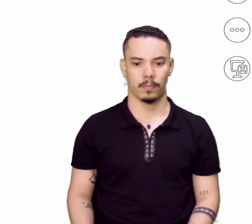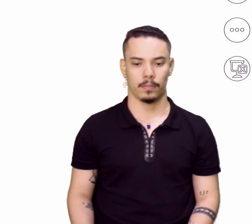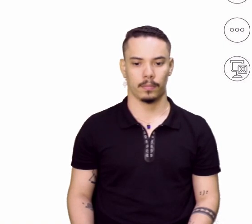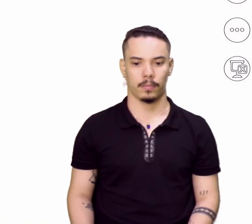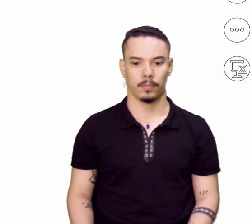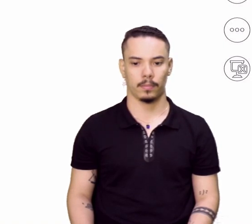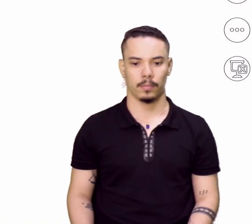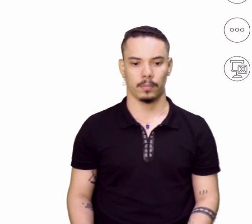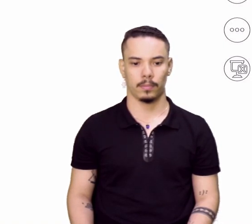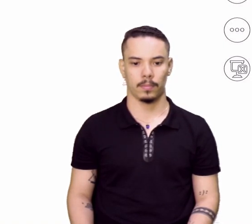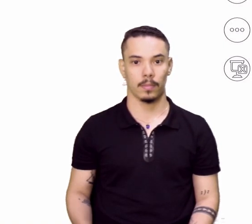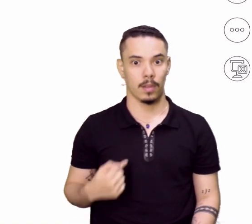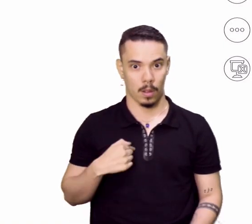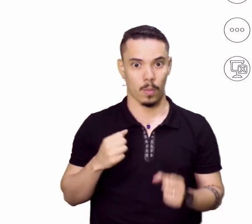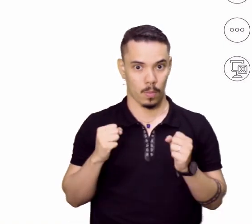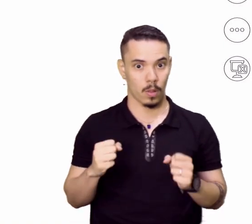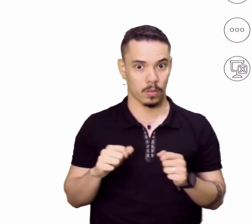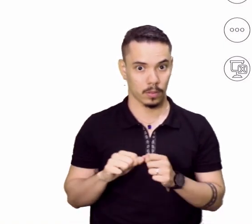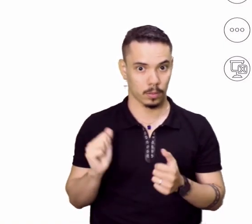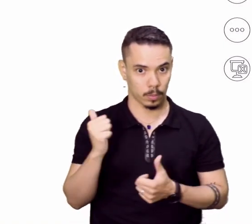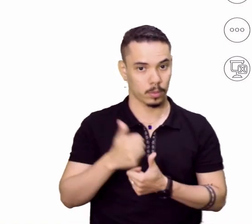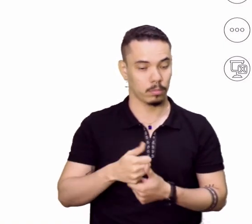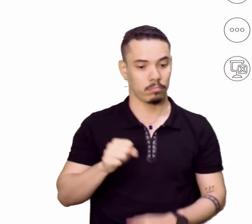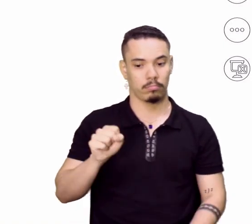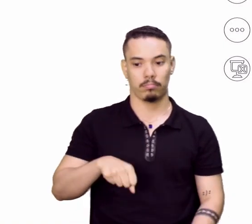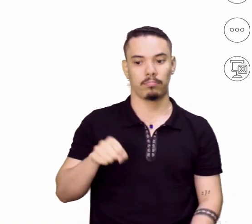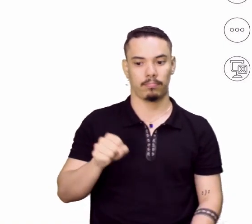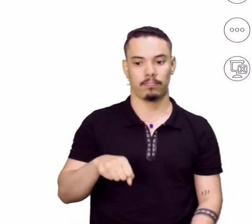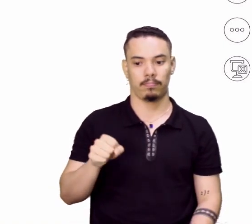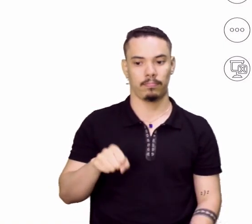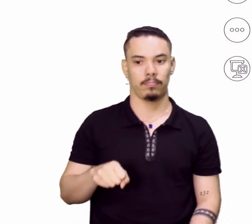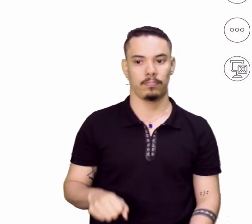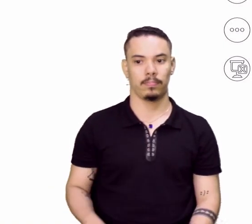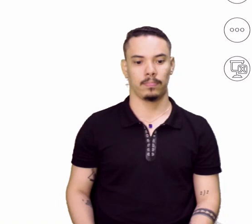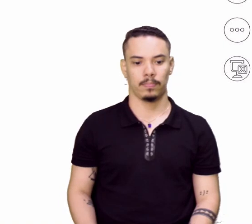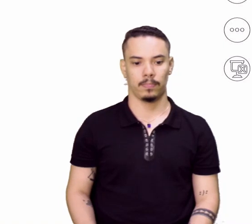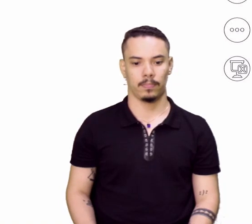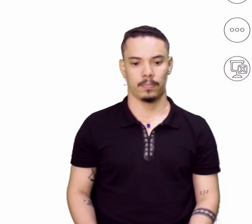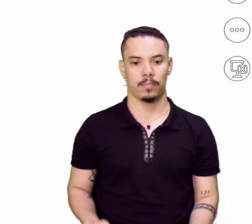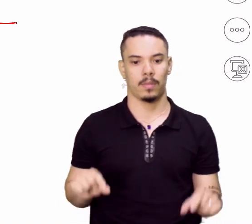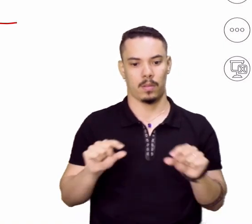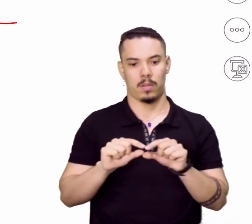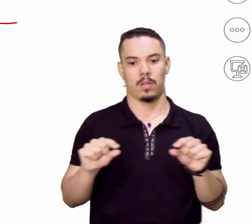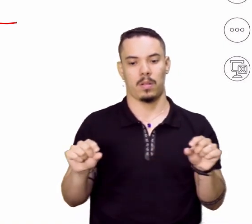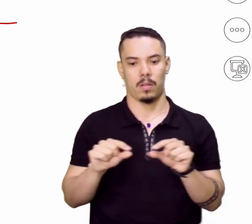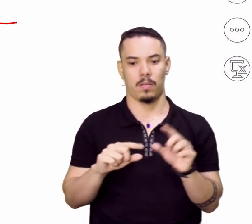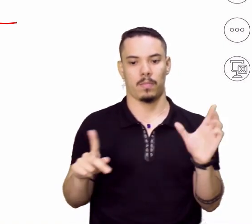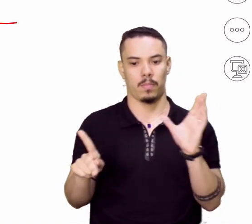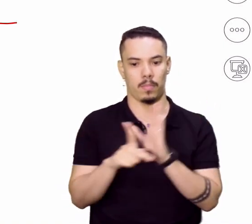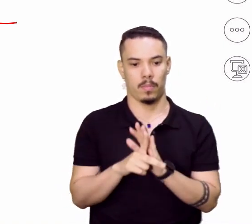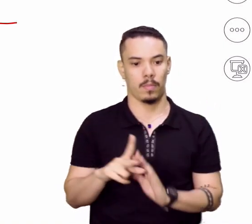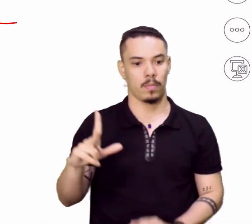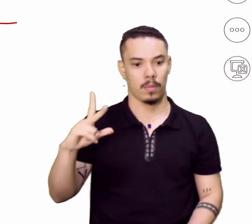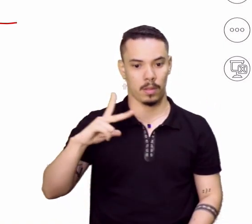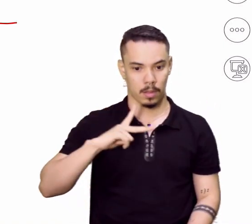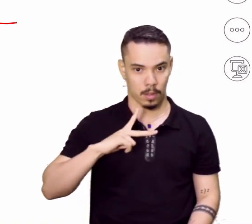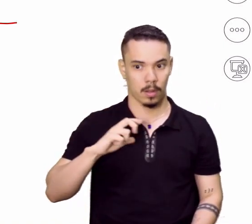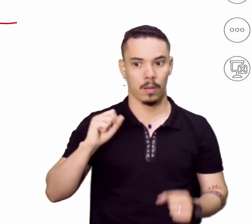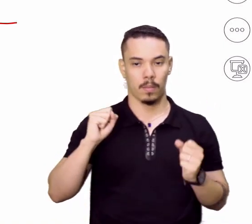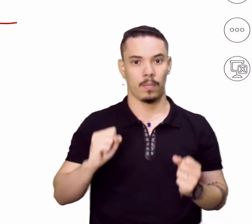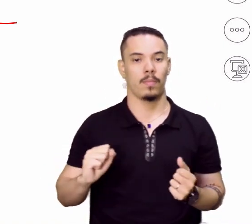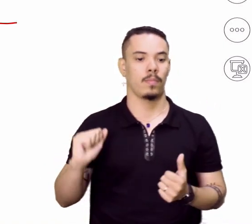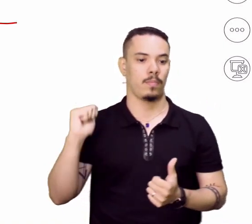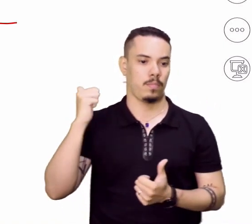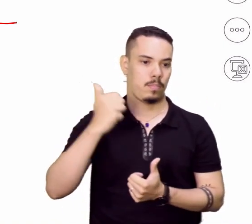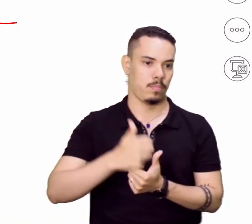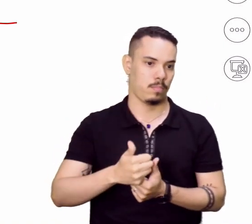recognized her car. Eu posso fazer a substituição? Sim. É uma oração restritiva. Eu posso substituir o that